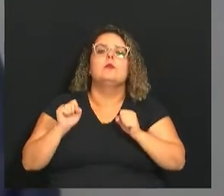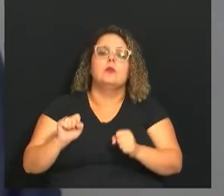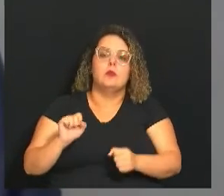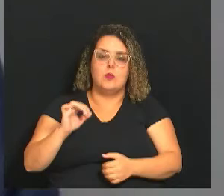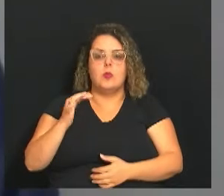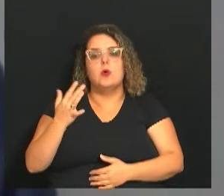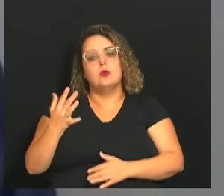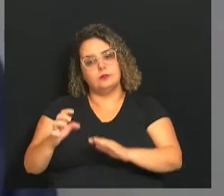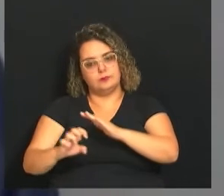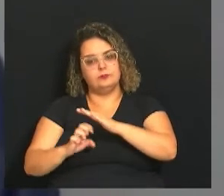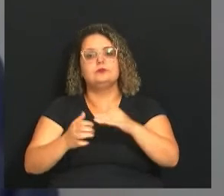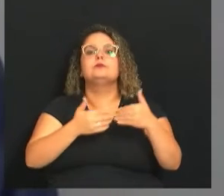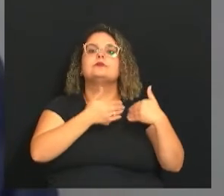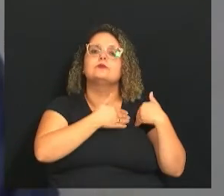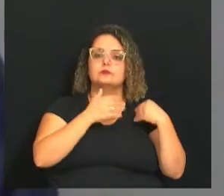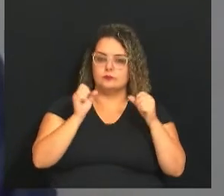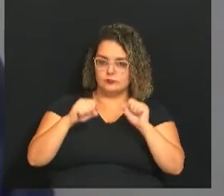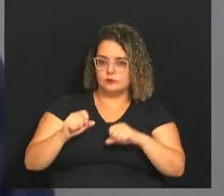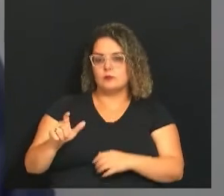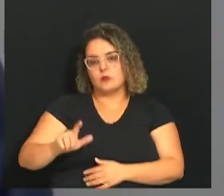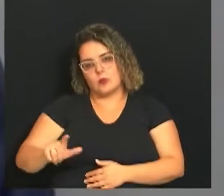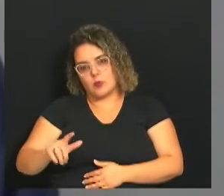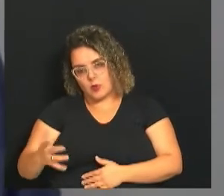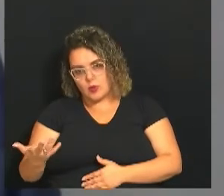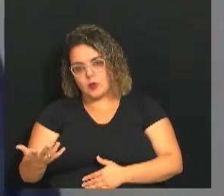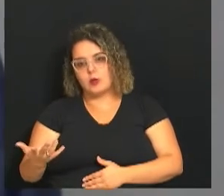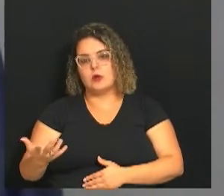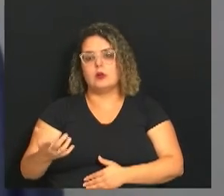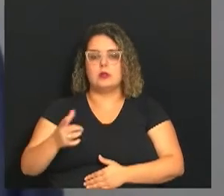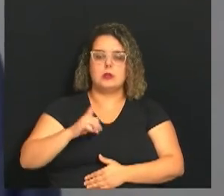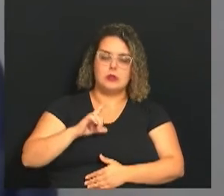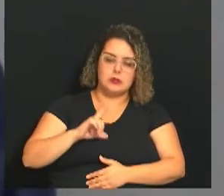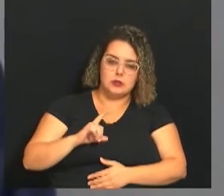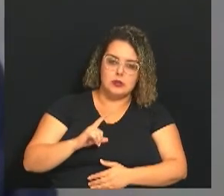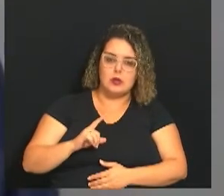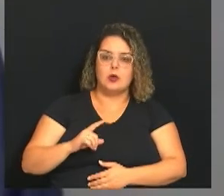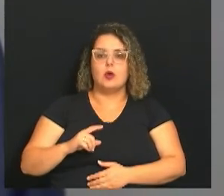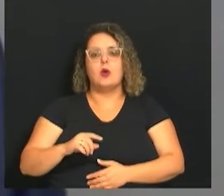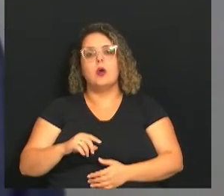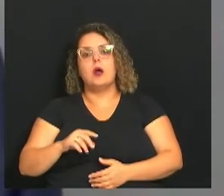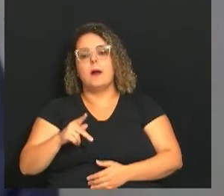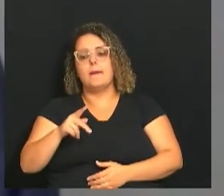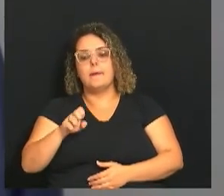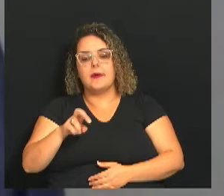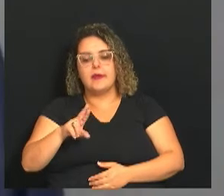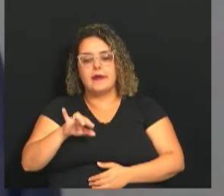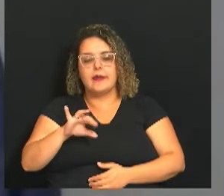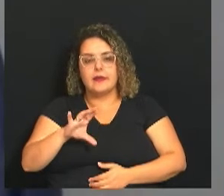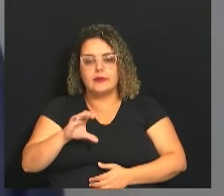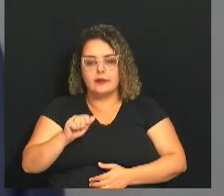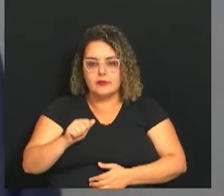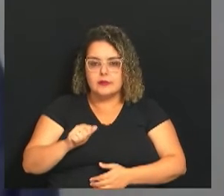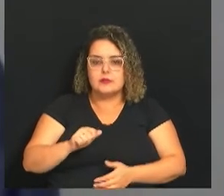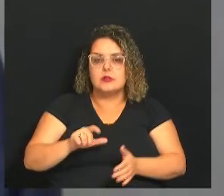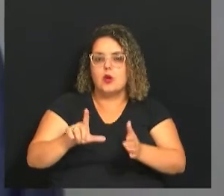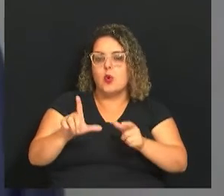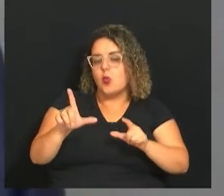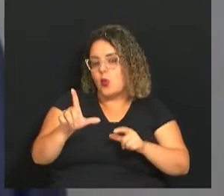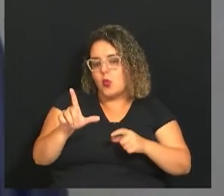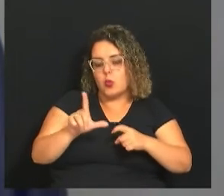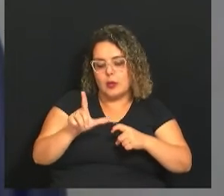acaba sendo responsabilizada. Óbvio, tem que ter um laudo pericial, tem que ter toda uma análise técnica. Todas as questões de doença passam